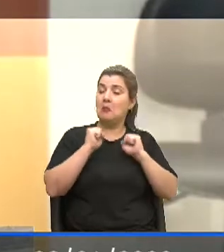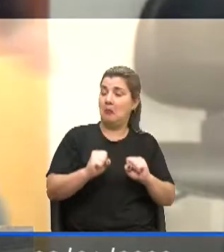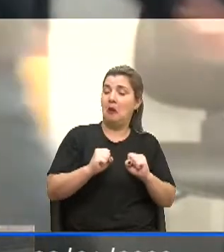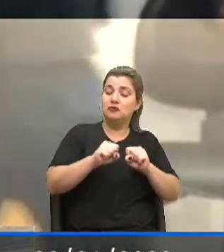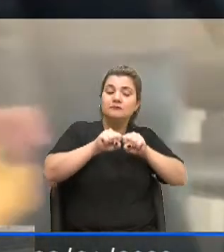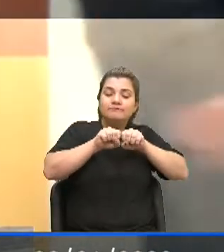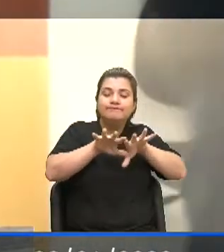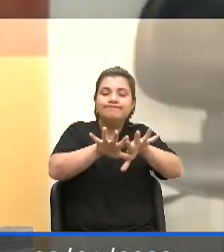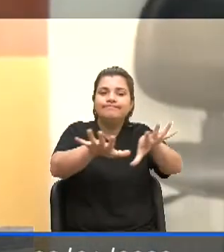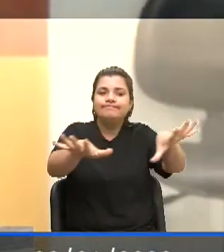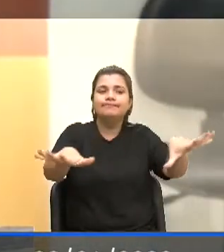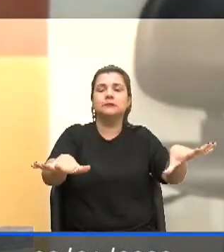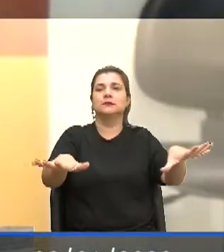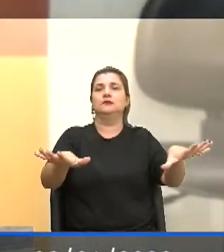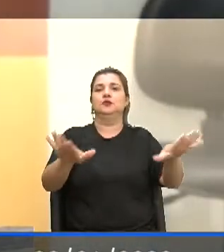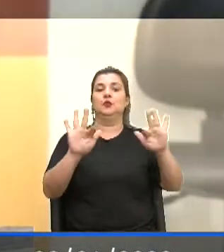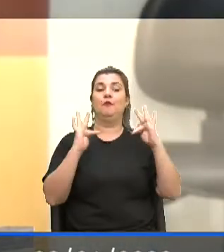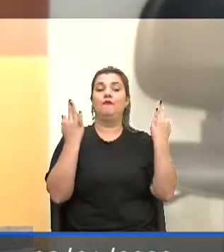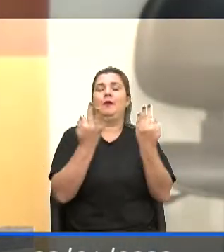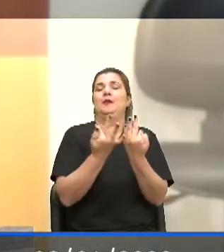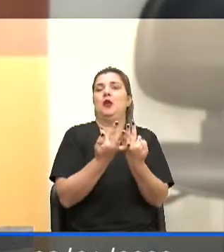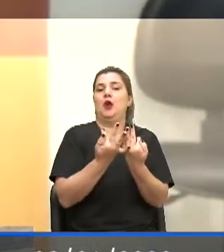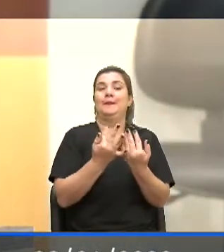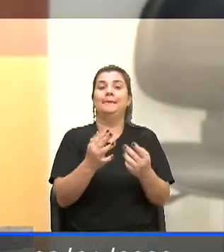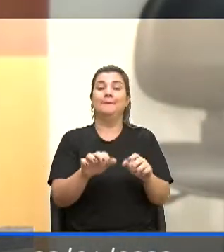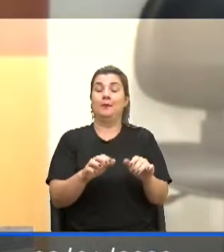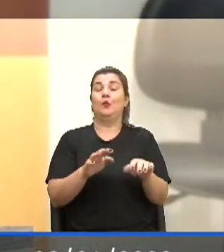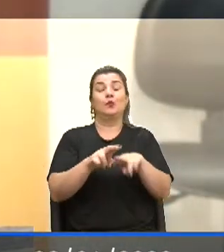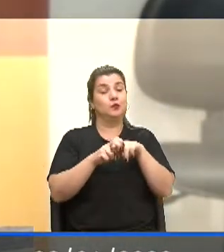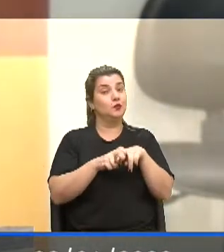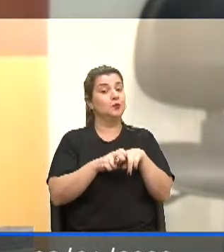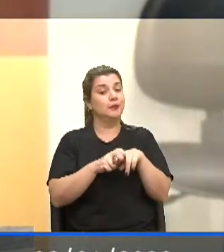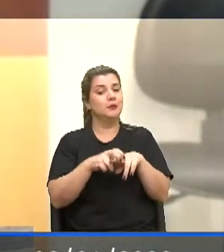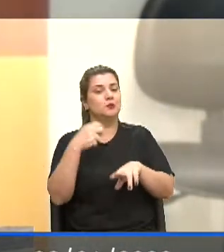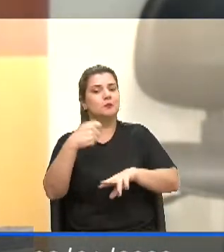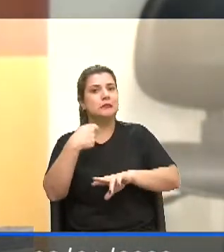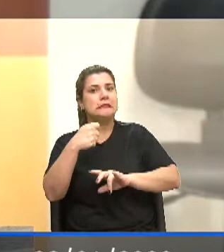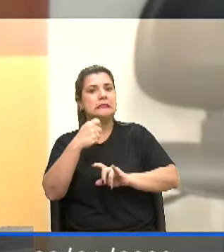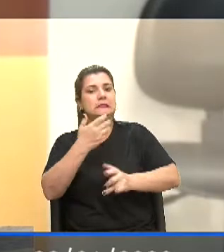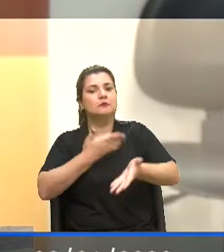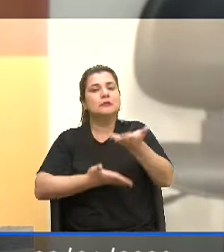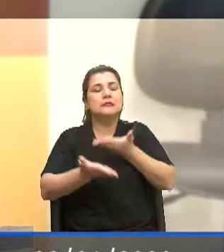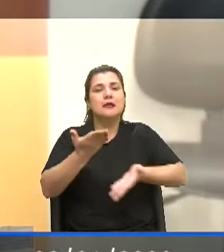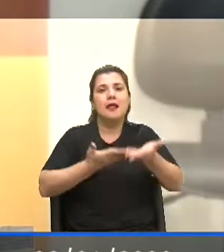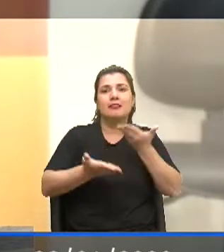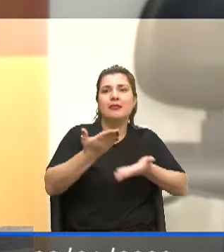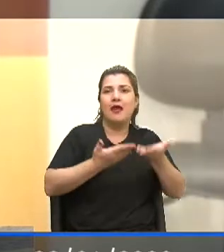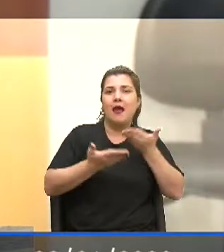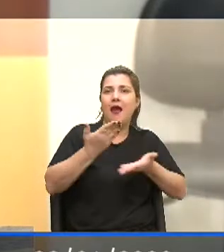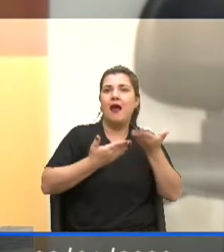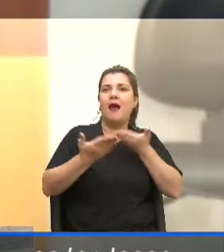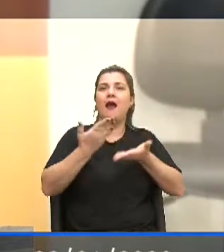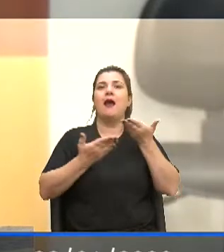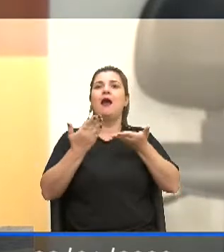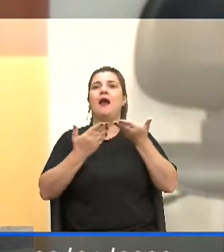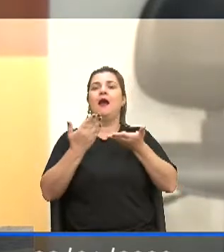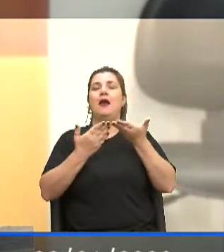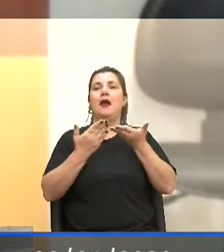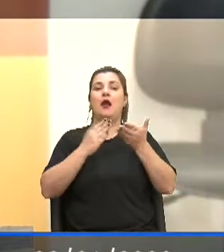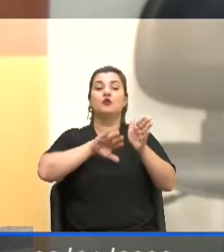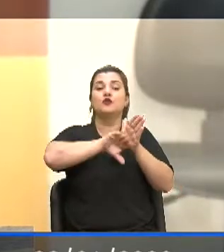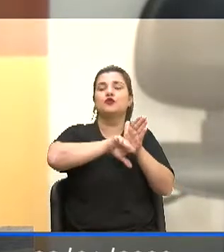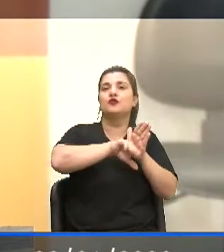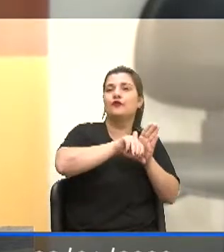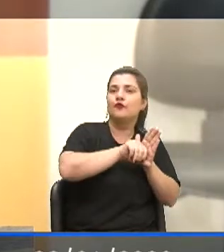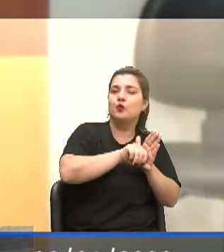familiar. Então, nós vamos tratar da nota informativa sobre surtos em específico, e quem